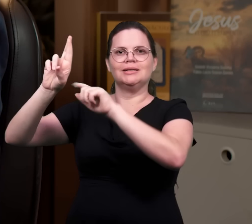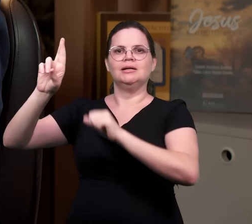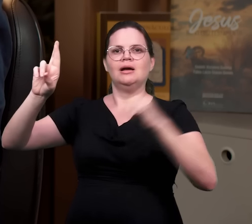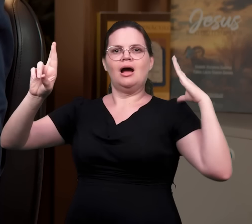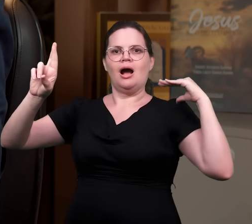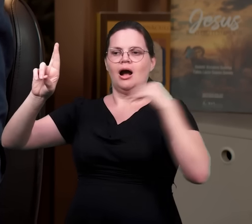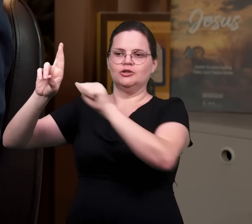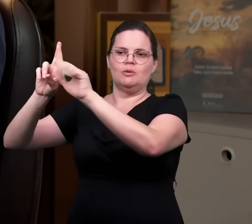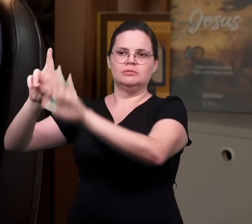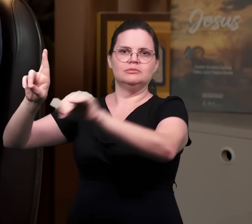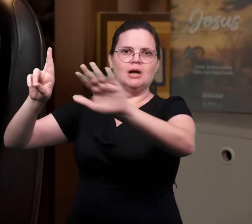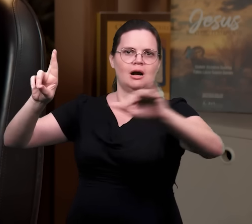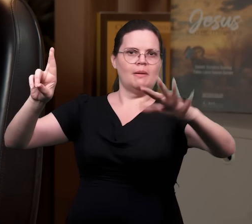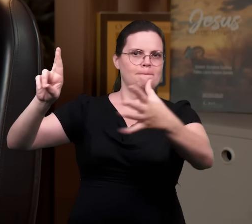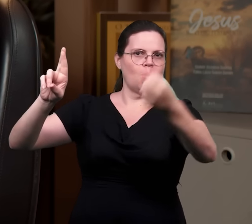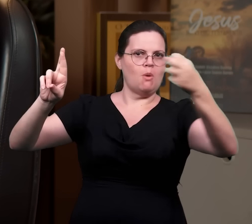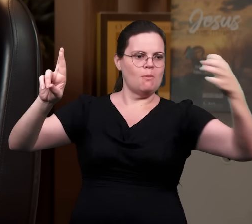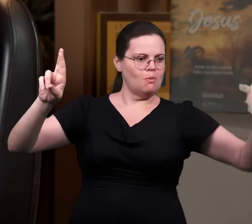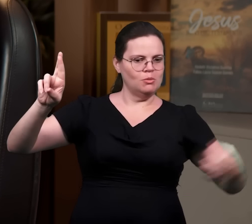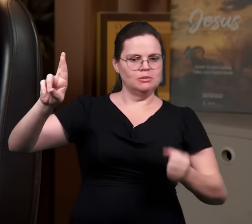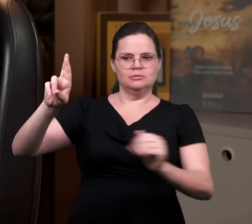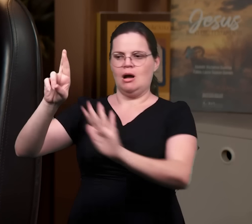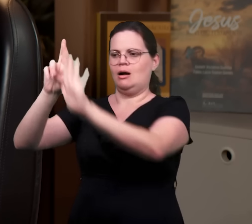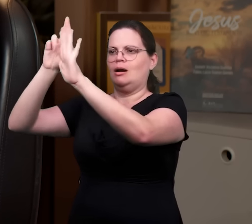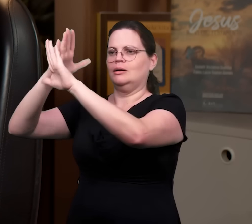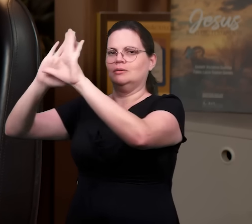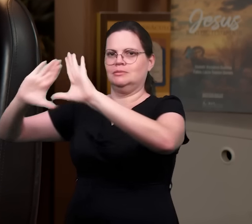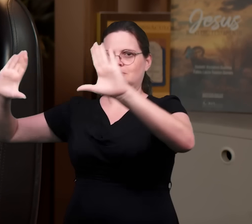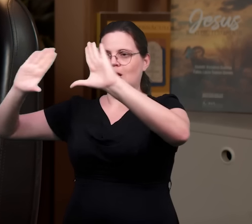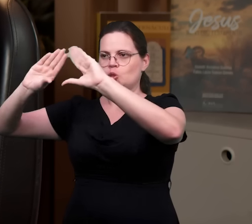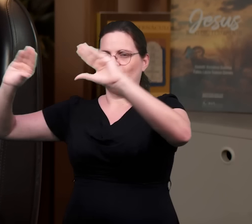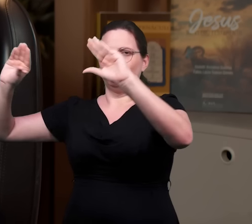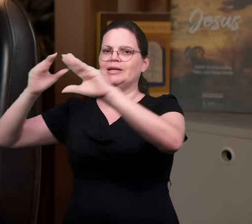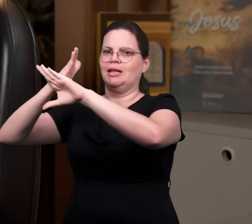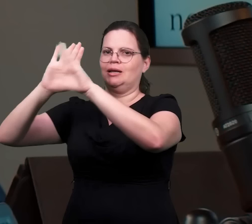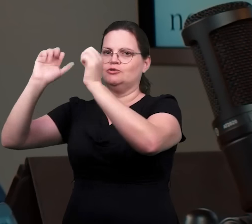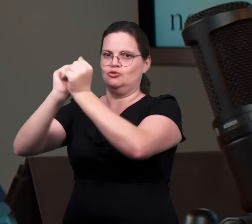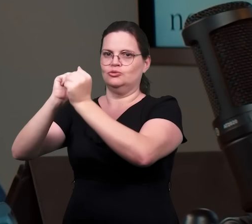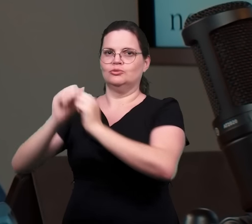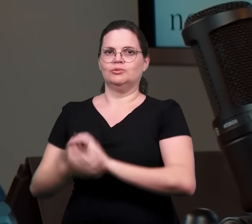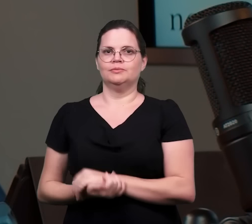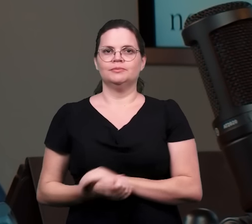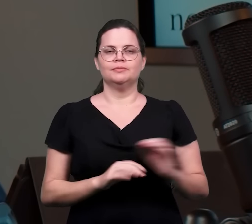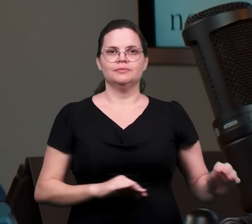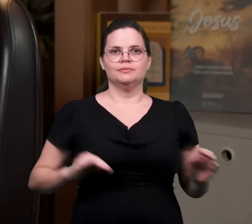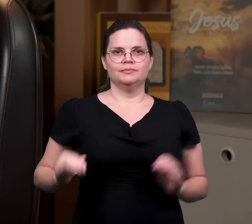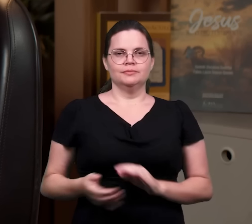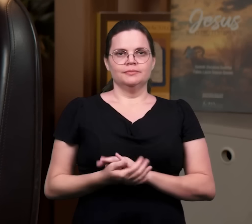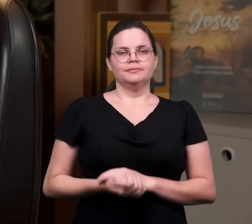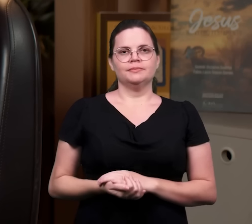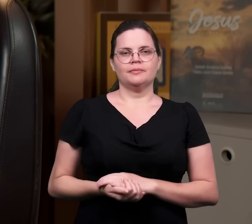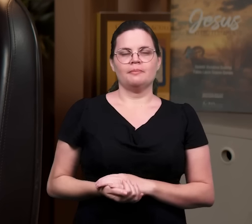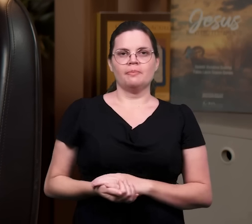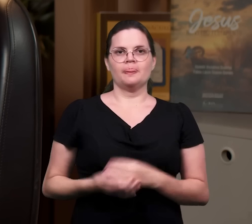a face da terra para recolher os seus escolhidos para nos encontrarmos com ele nas nuvens, né? Isso mesmo. E diante